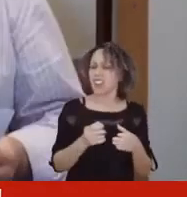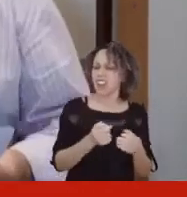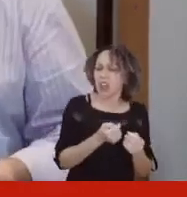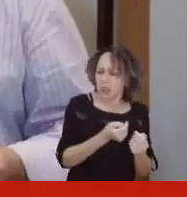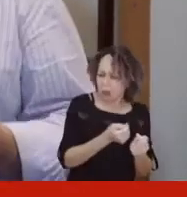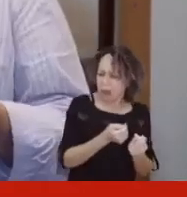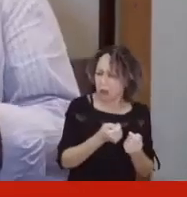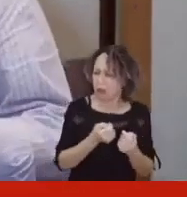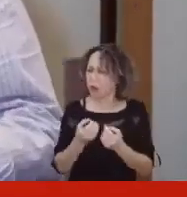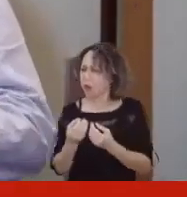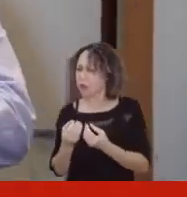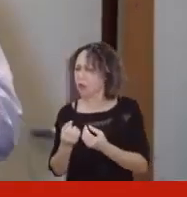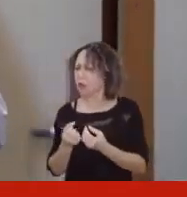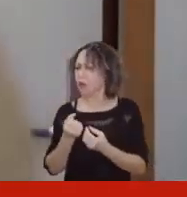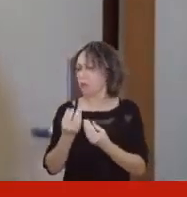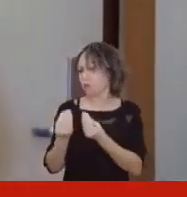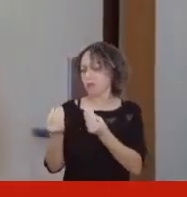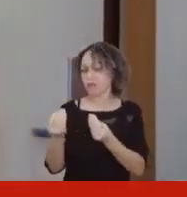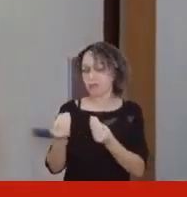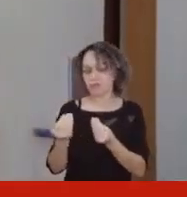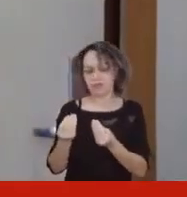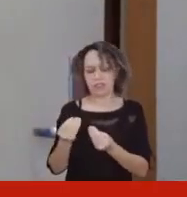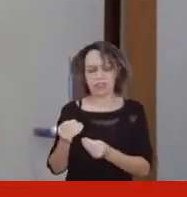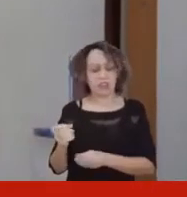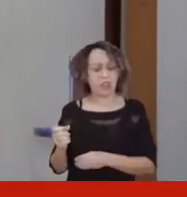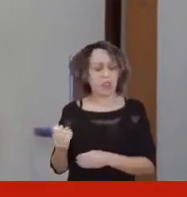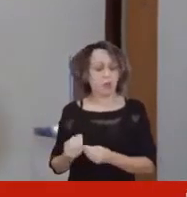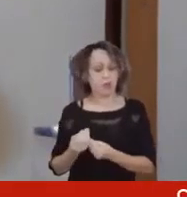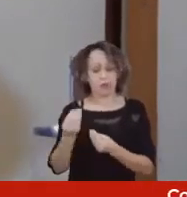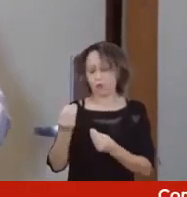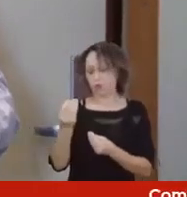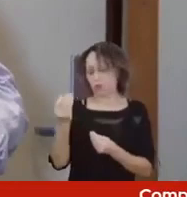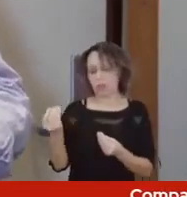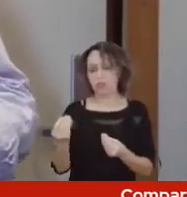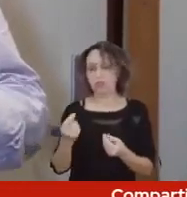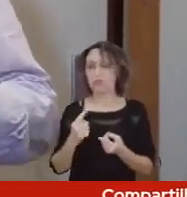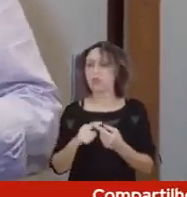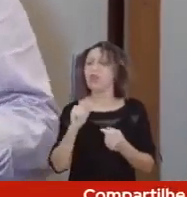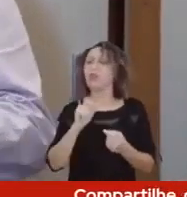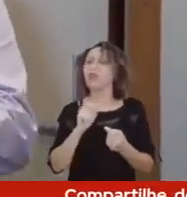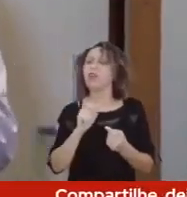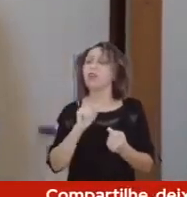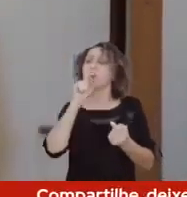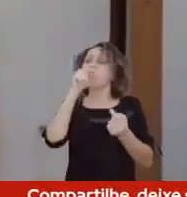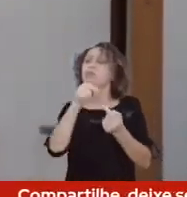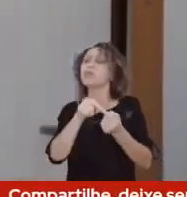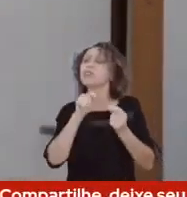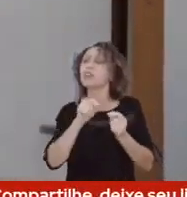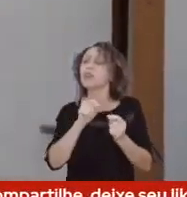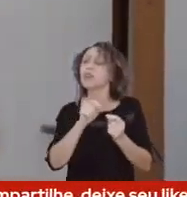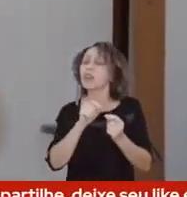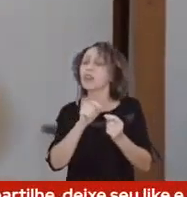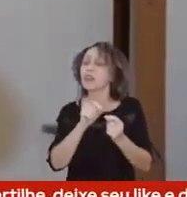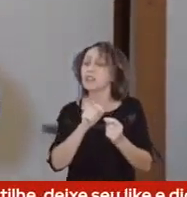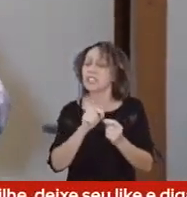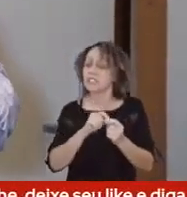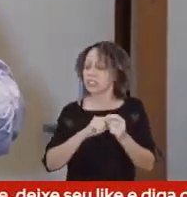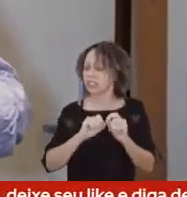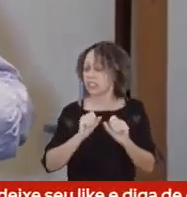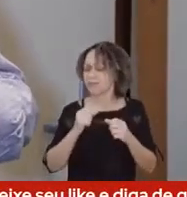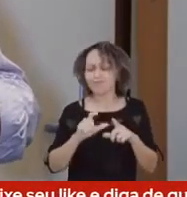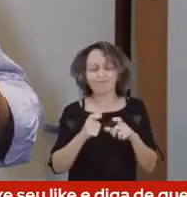da média desse indicador das grandes petroleiras internacionais. A média foi de 8%. A gente está falando